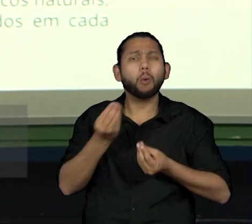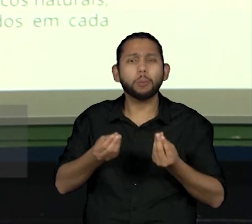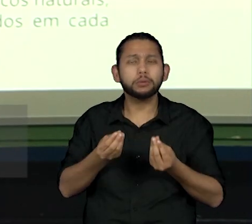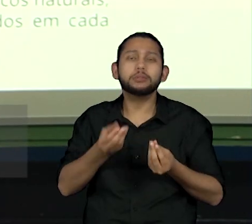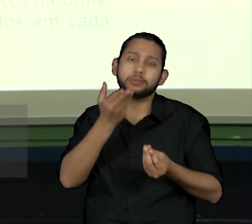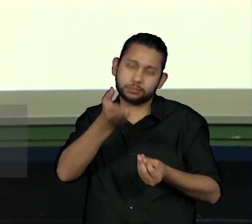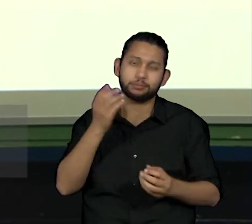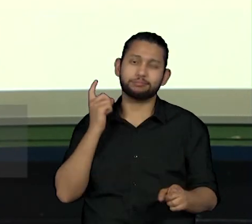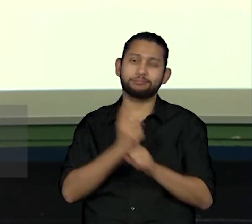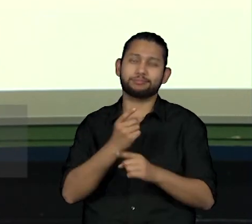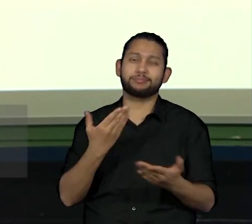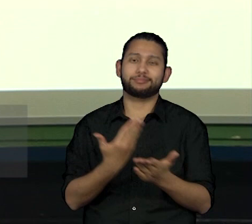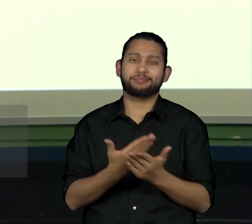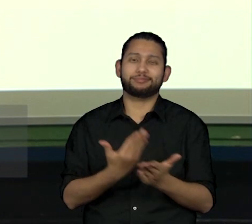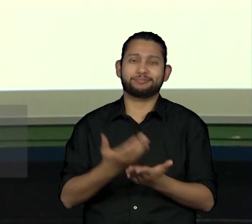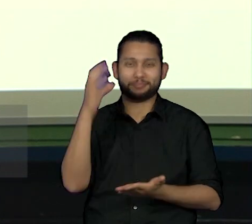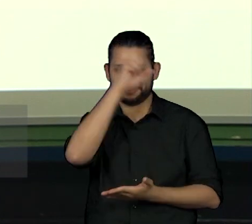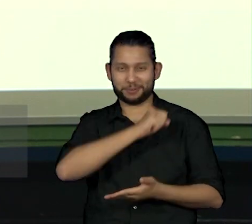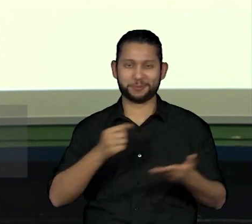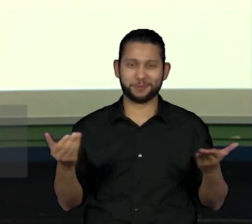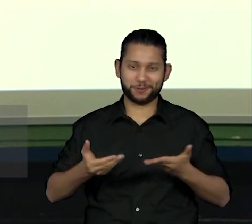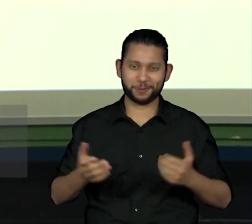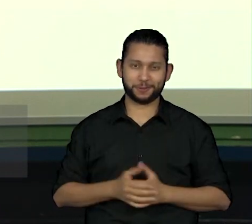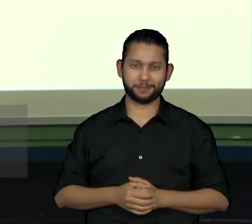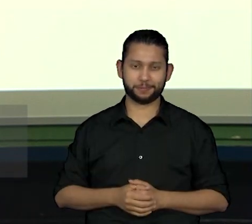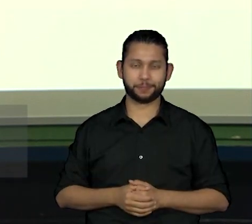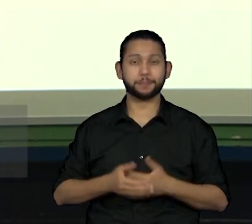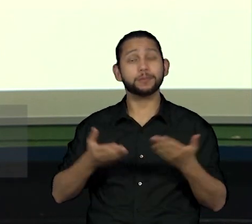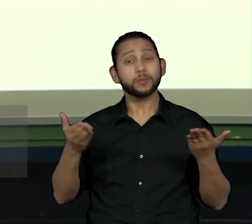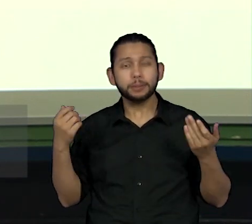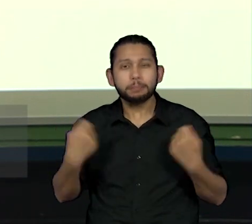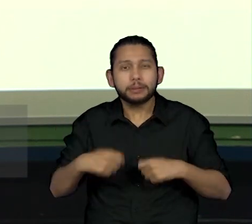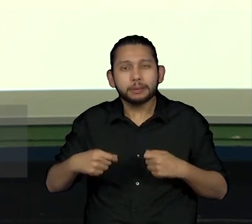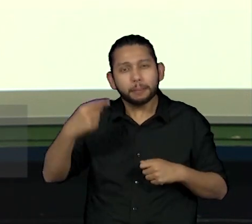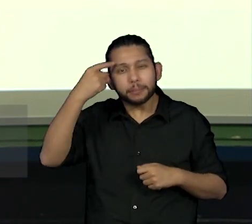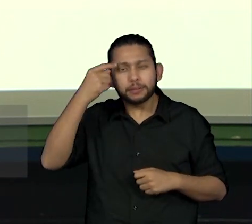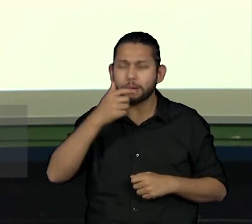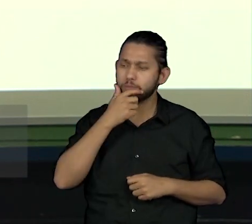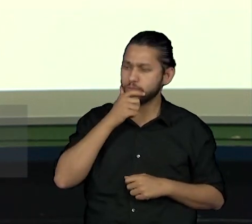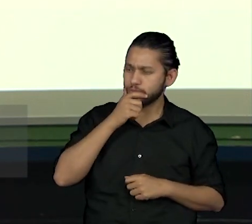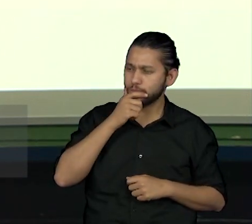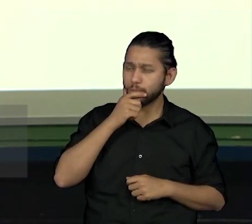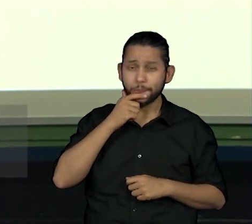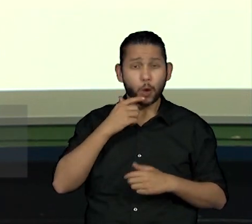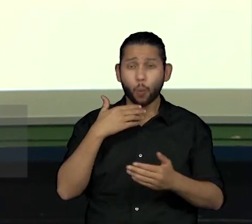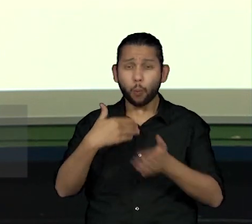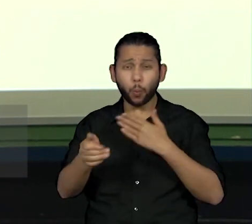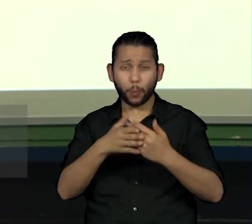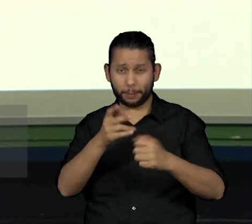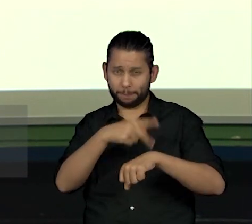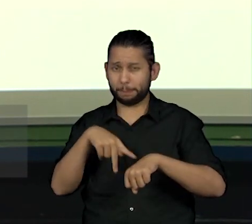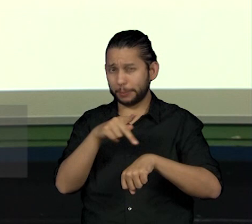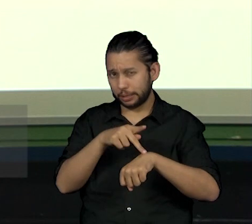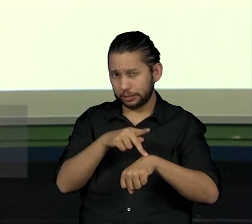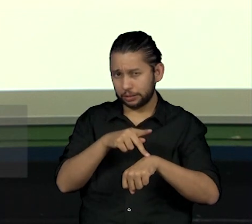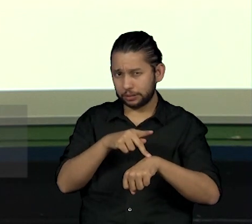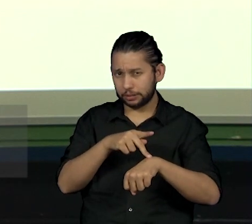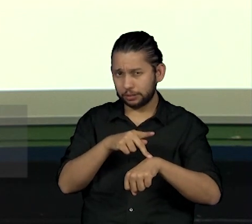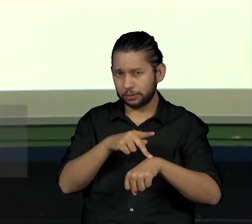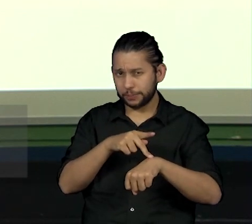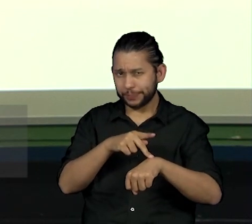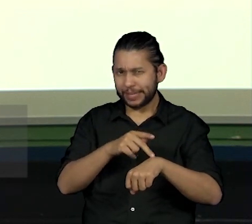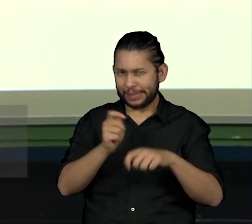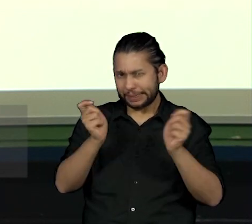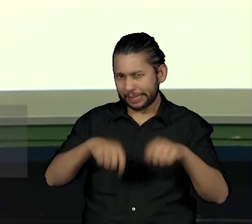Então, como diz a habilidade, você tem que associar. Será que todo país tem a mesma